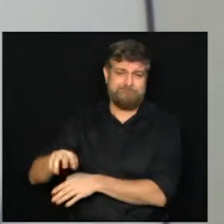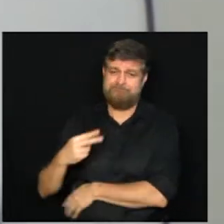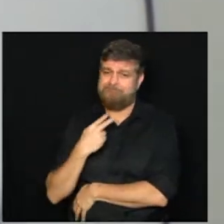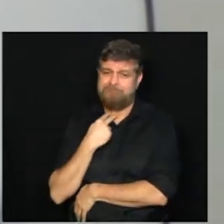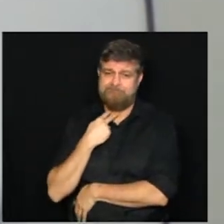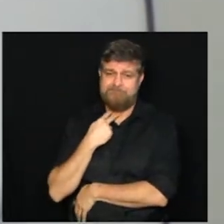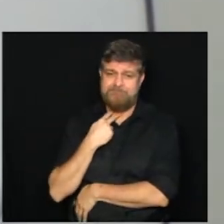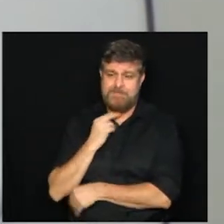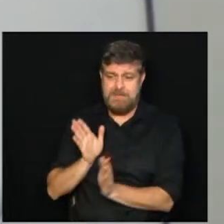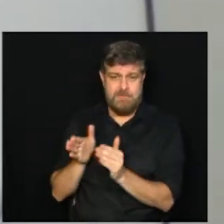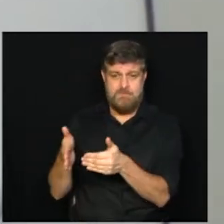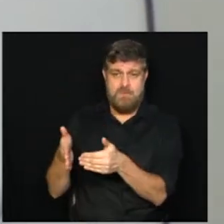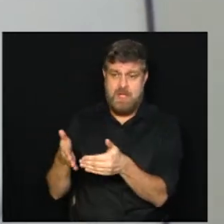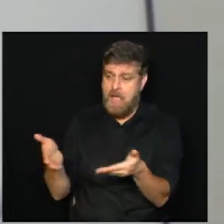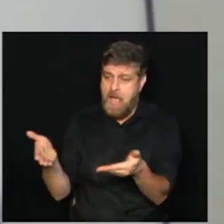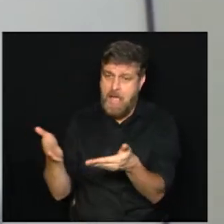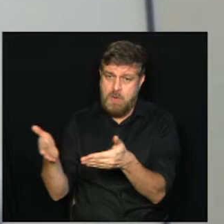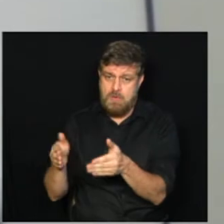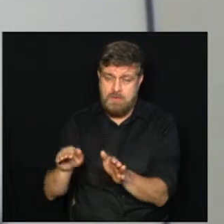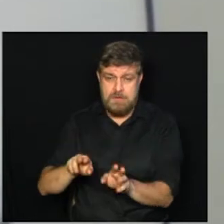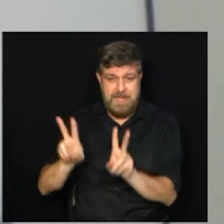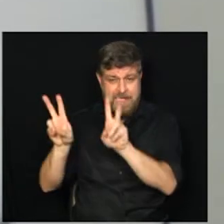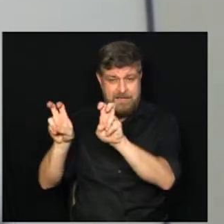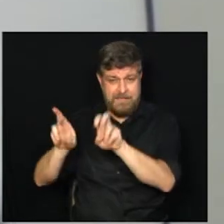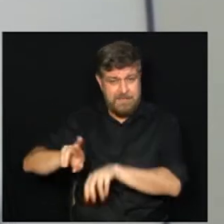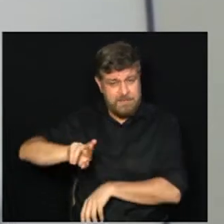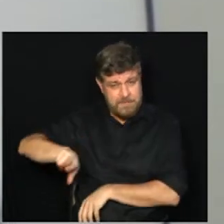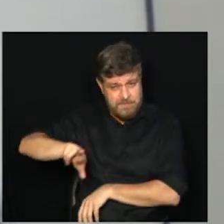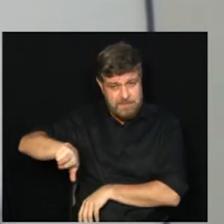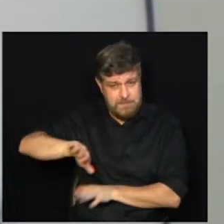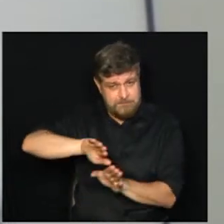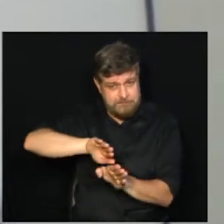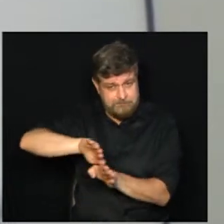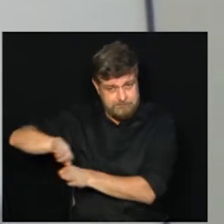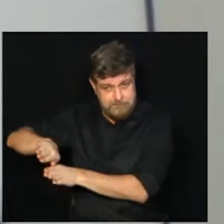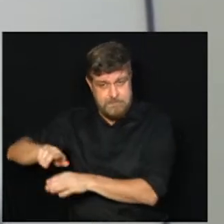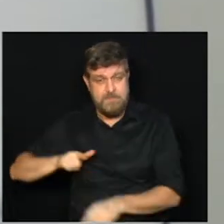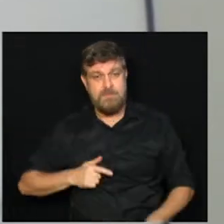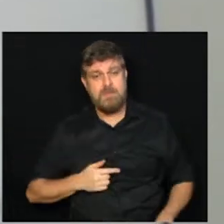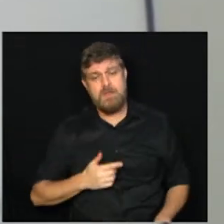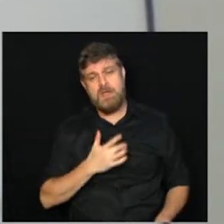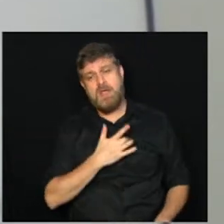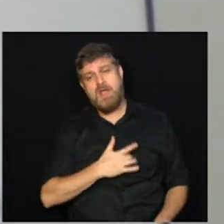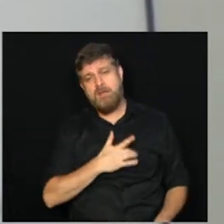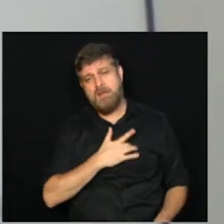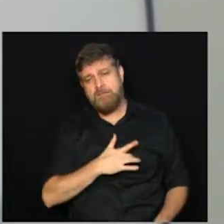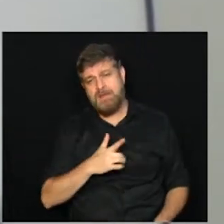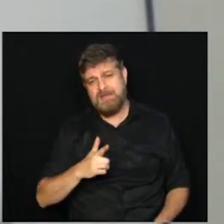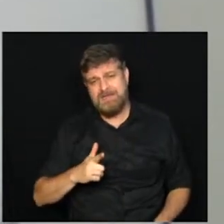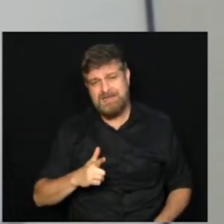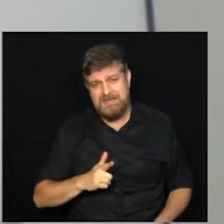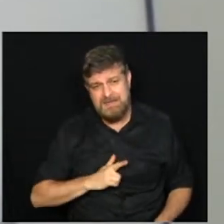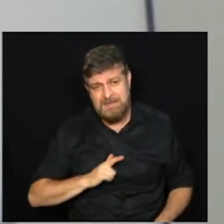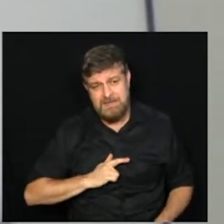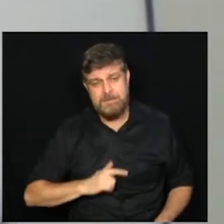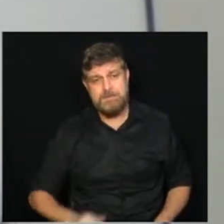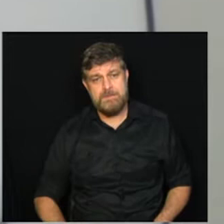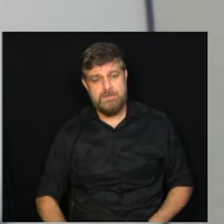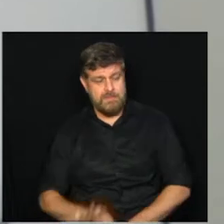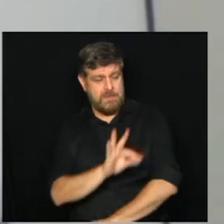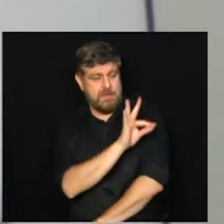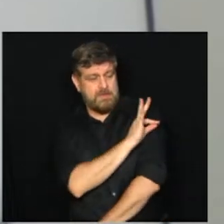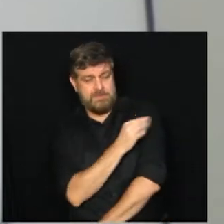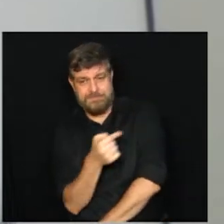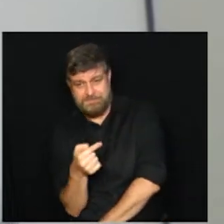isso. É uma pena que, através de um programa, é uma pena que o Poder Executivo tem